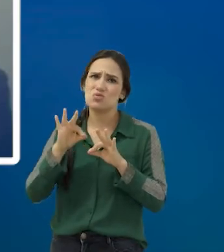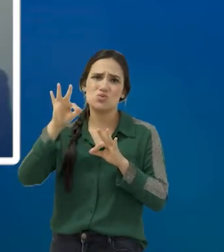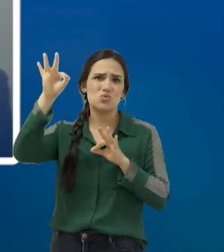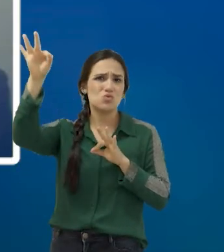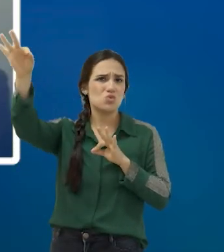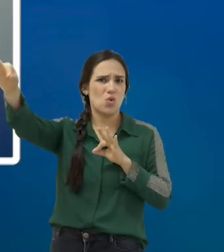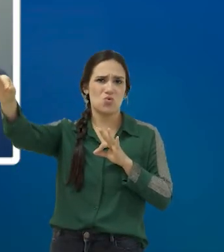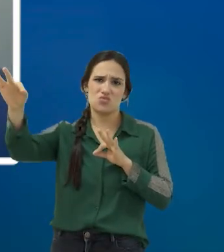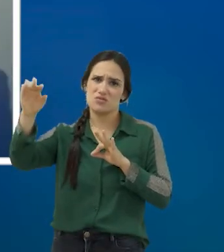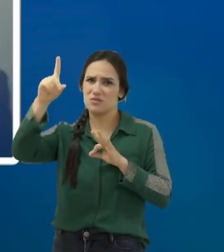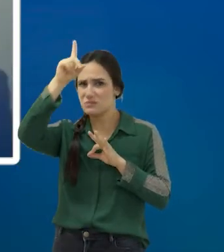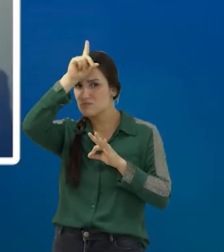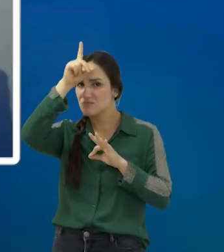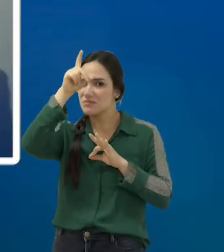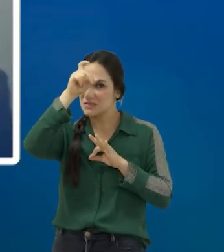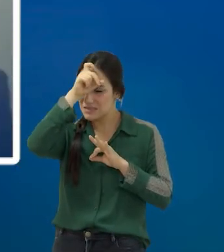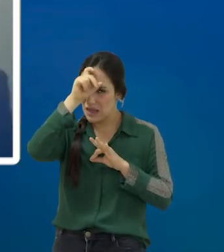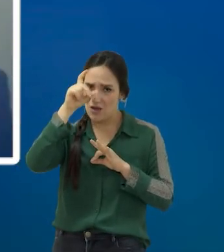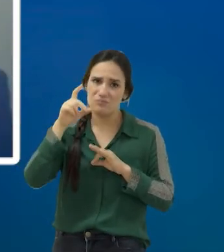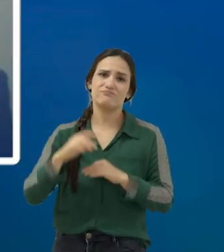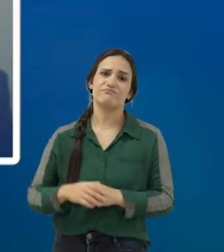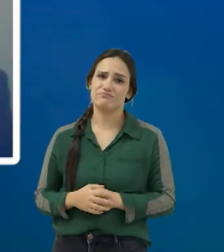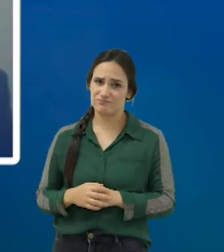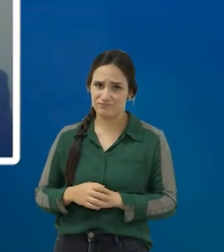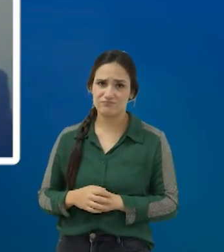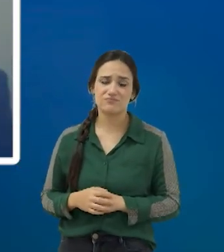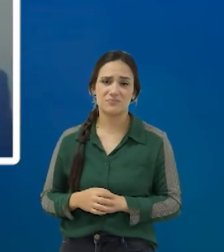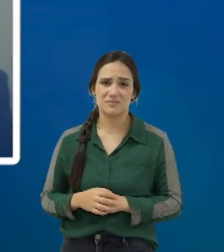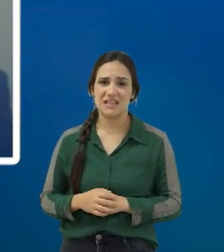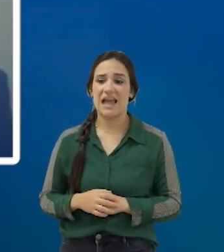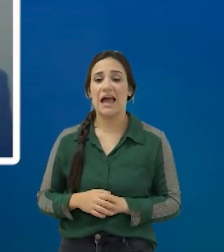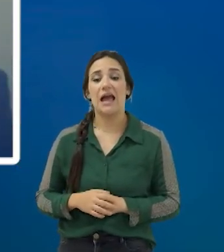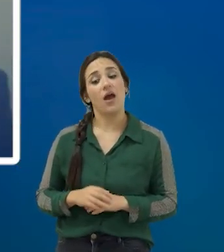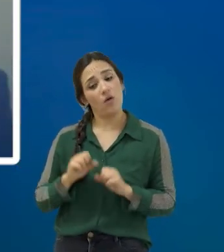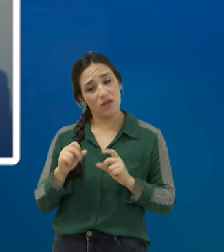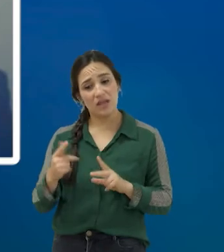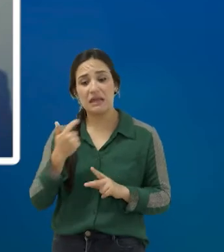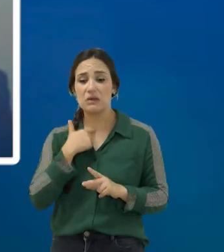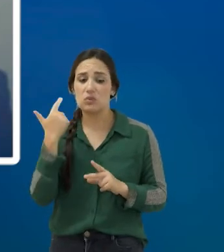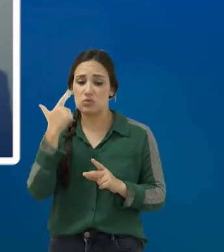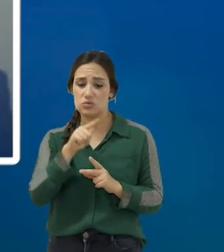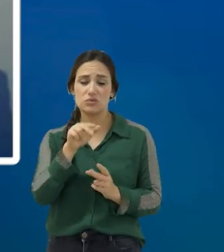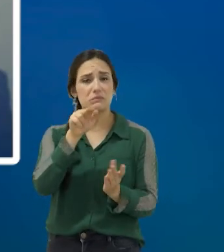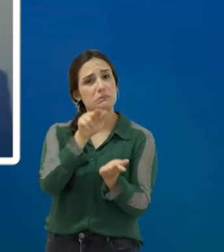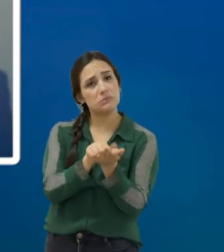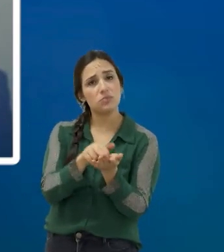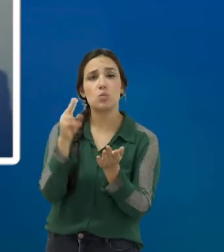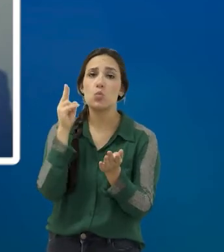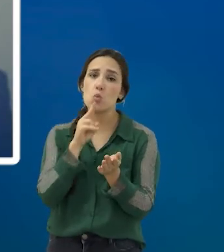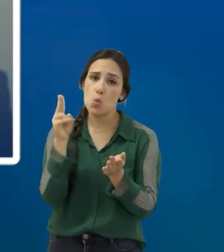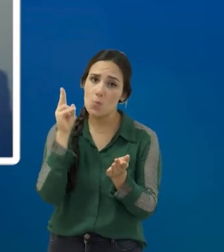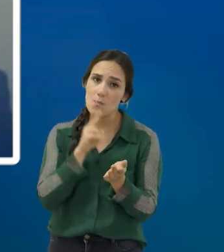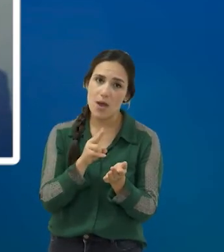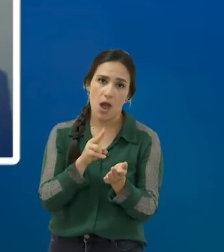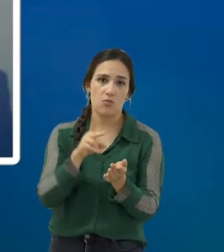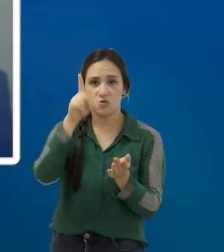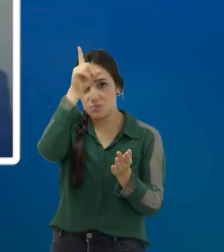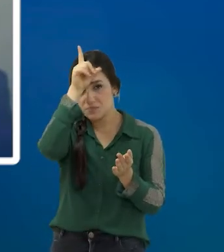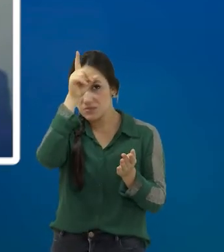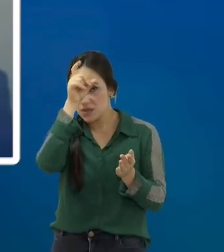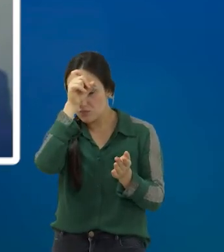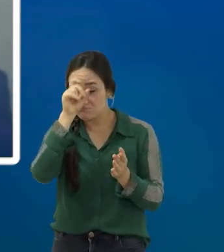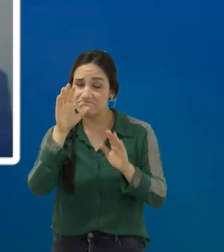porque eu pude ser internado lá no dia que eu fui, todas as vezes que eu precisei ser internado não houve